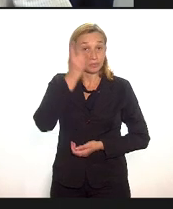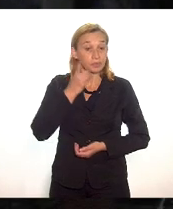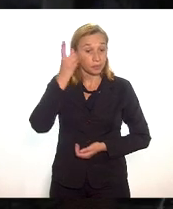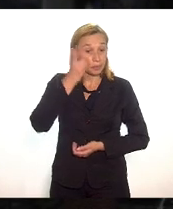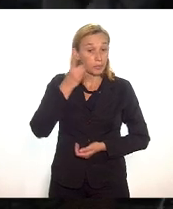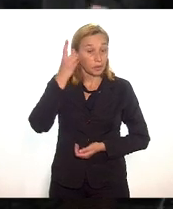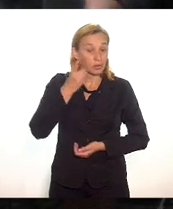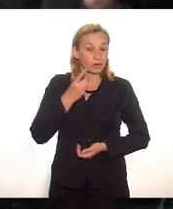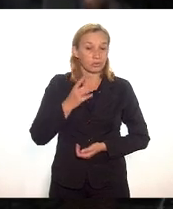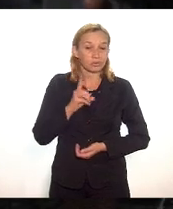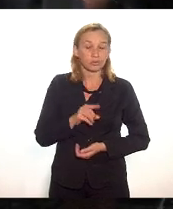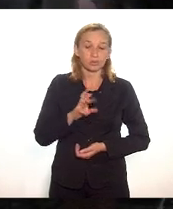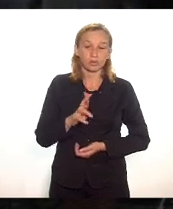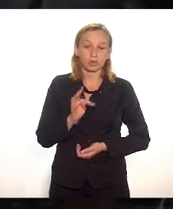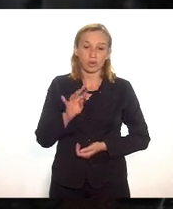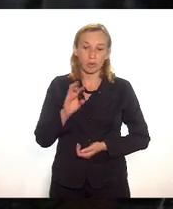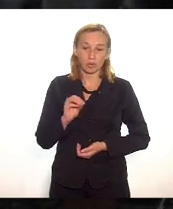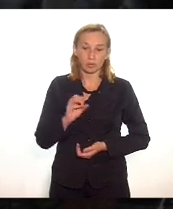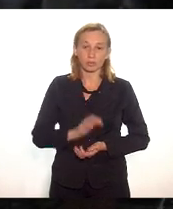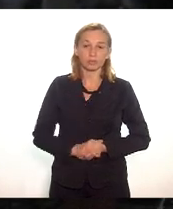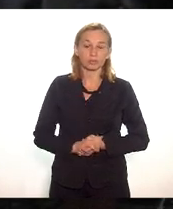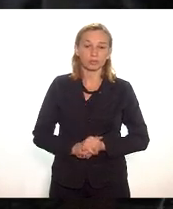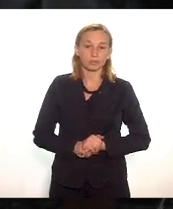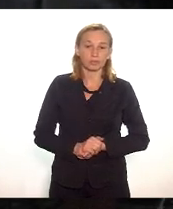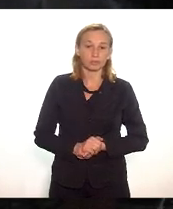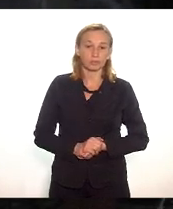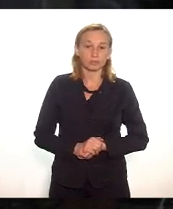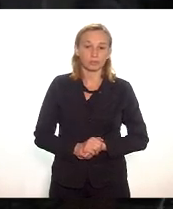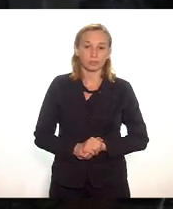Deputado Dr. Deodato.